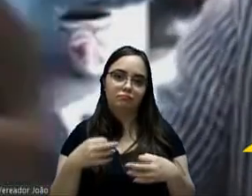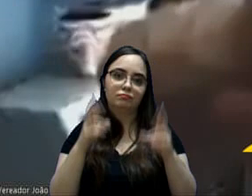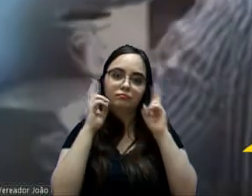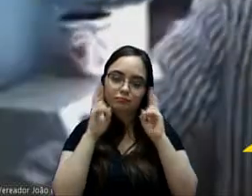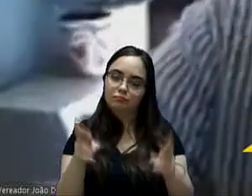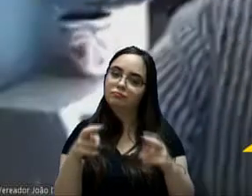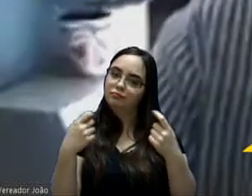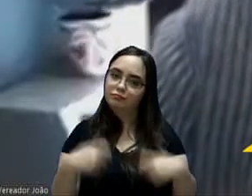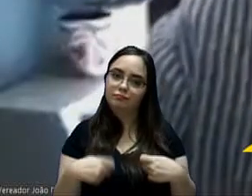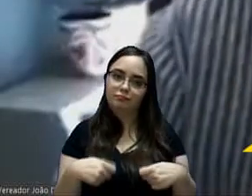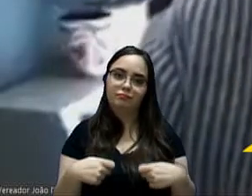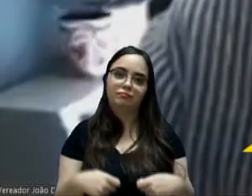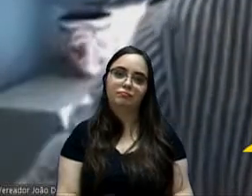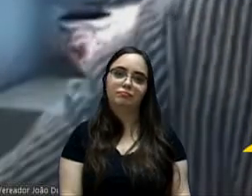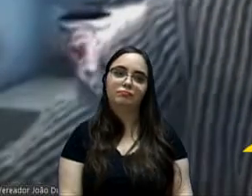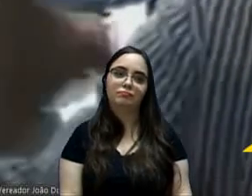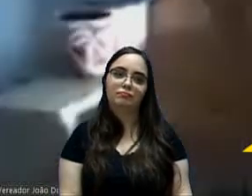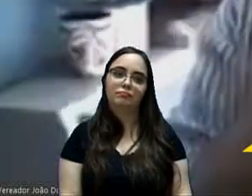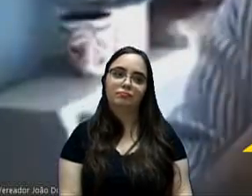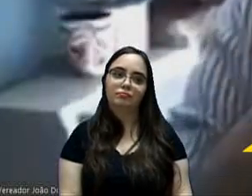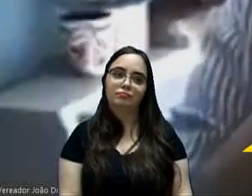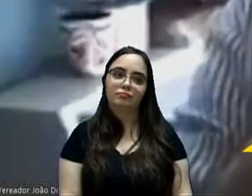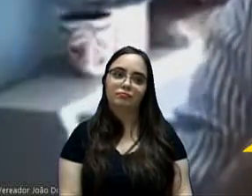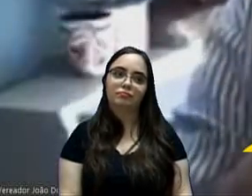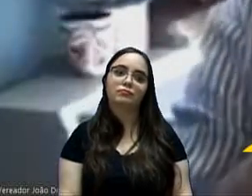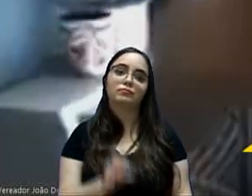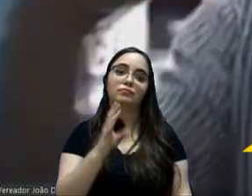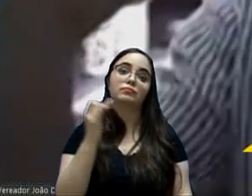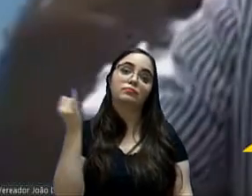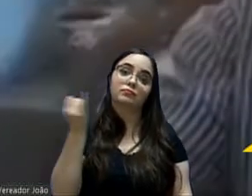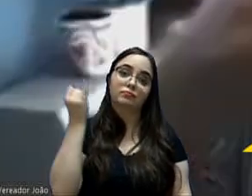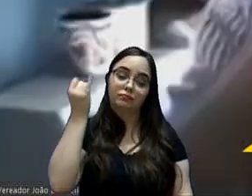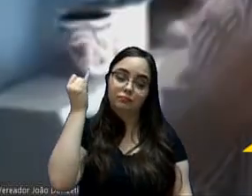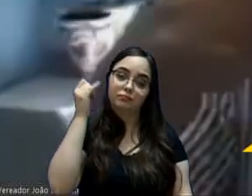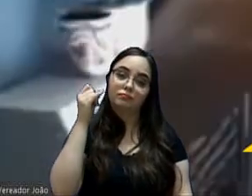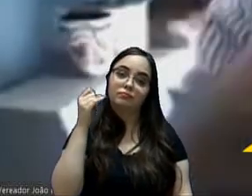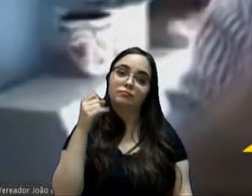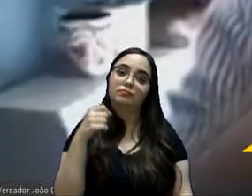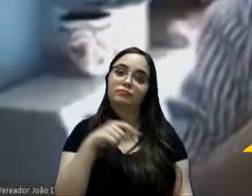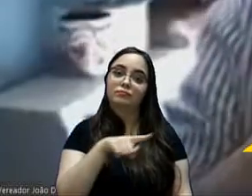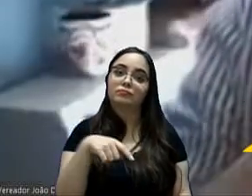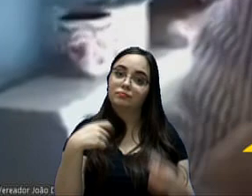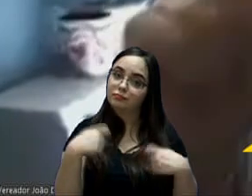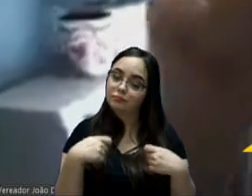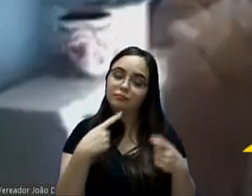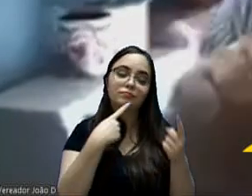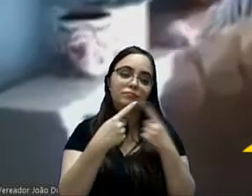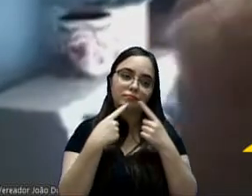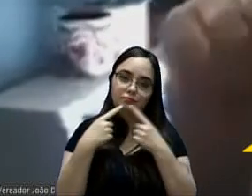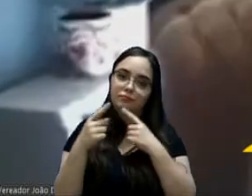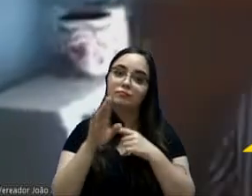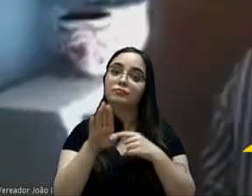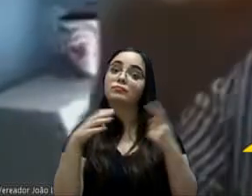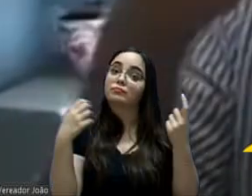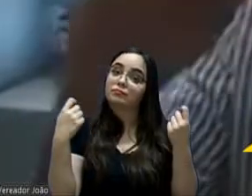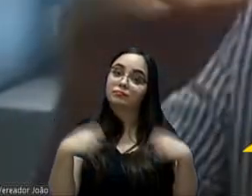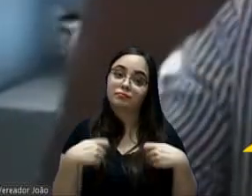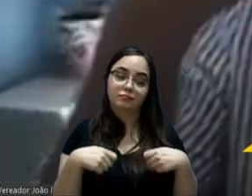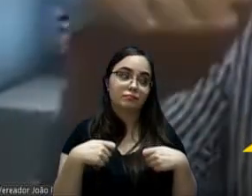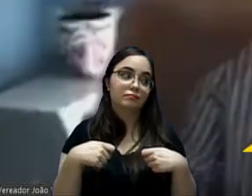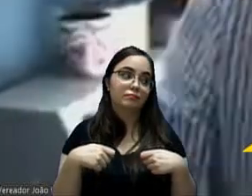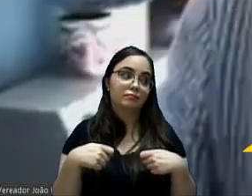com relação a isso, dizer amém com relação a nada. É muito importante que haja esse confronto de discussão tudo. Agora nós temos que,